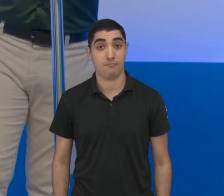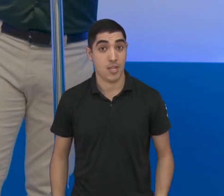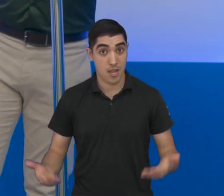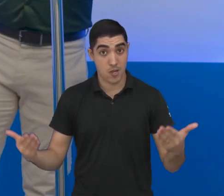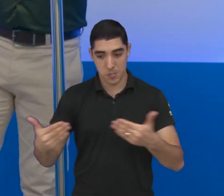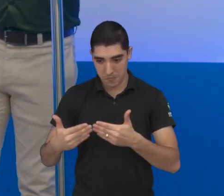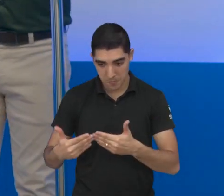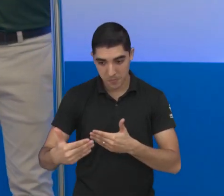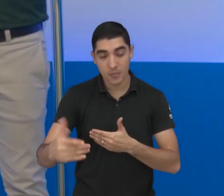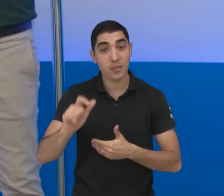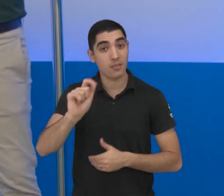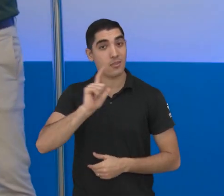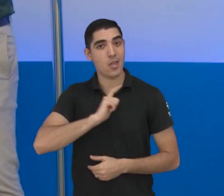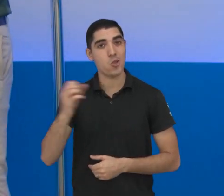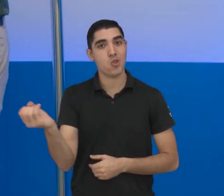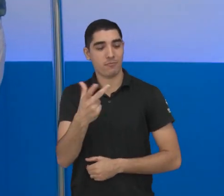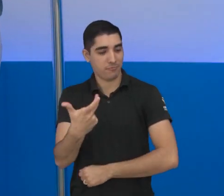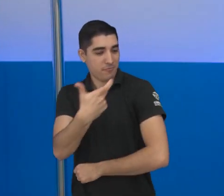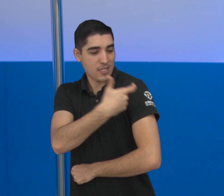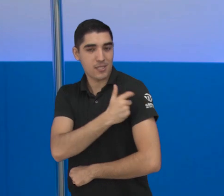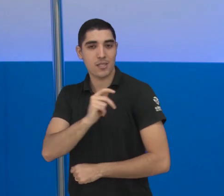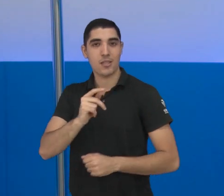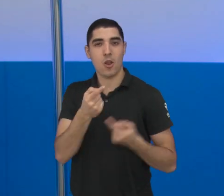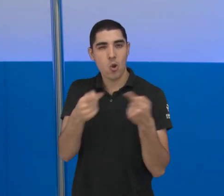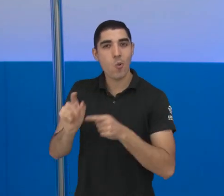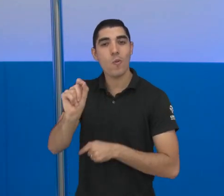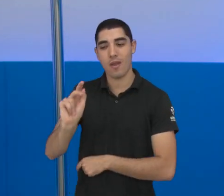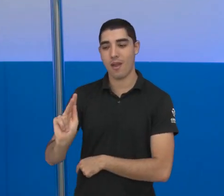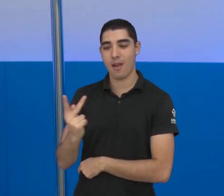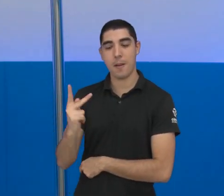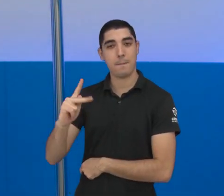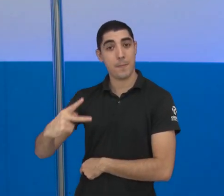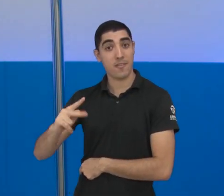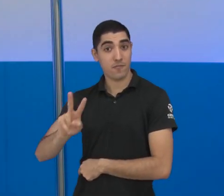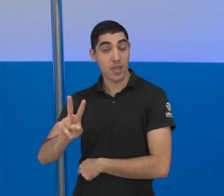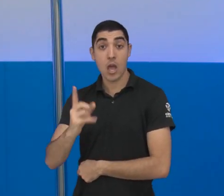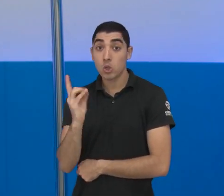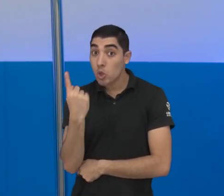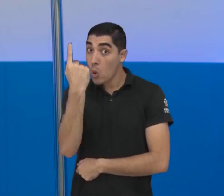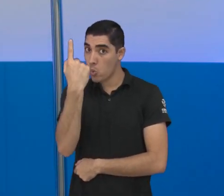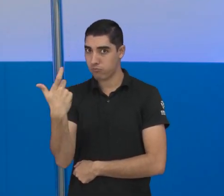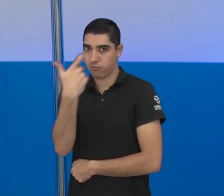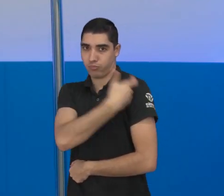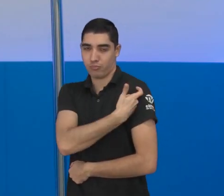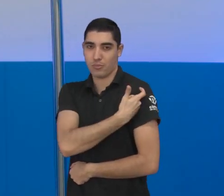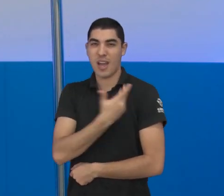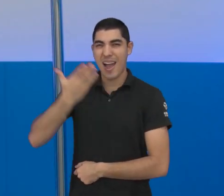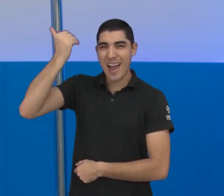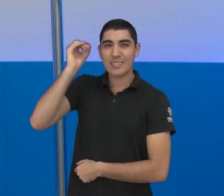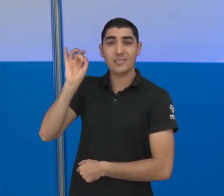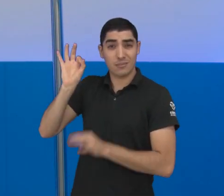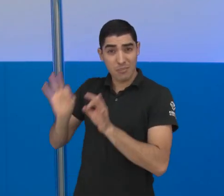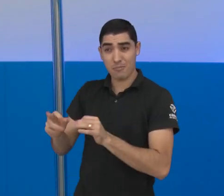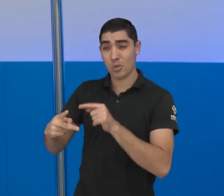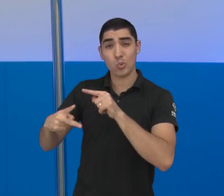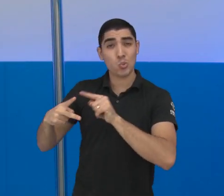E a partir de agora, a vacina contra o HPV aqui no país vai ser oferecida em dose única, substituindo o modelo em 2 aplicações.